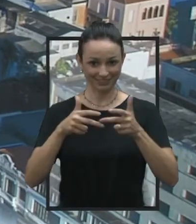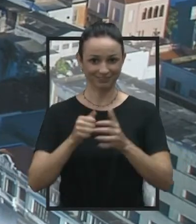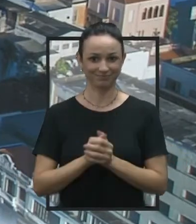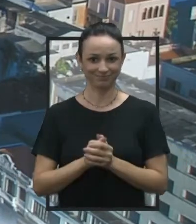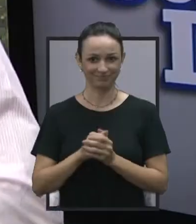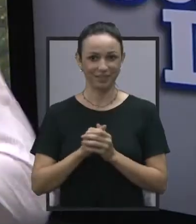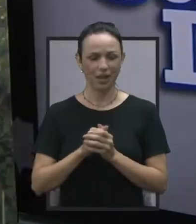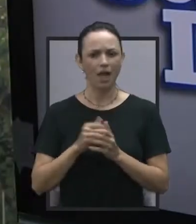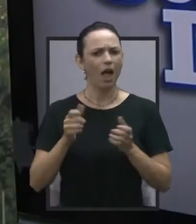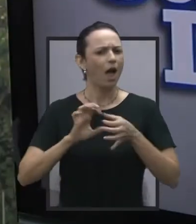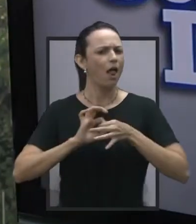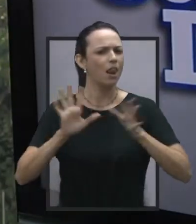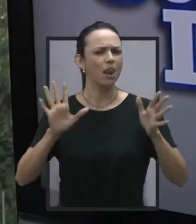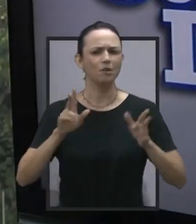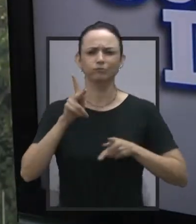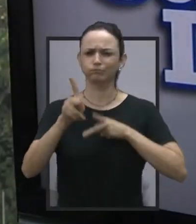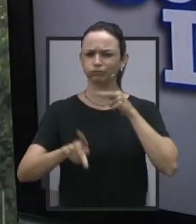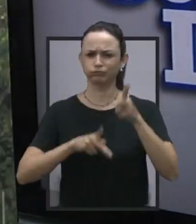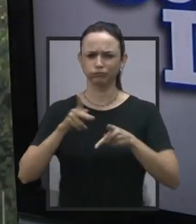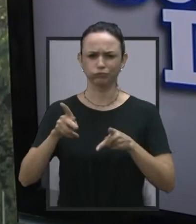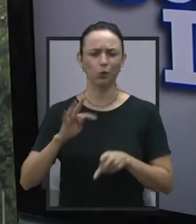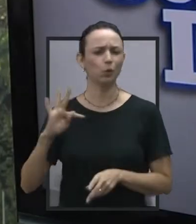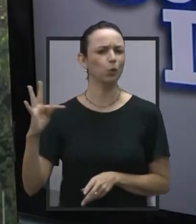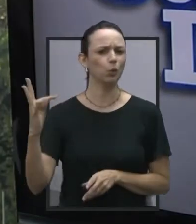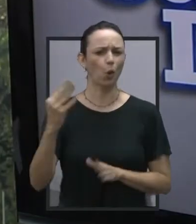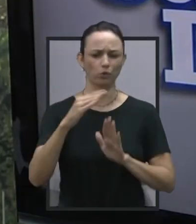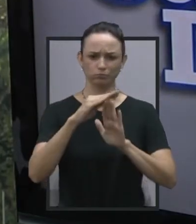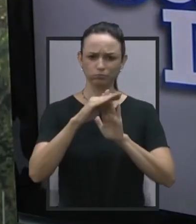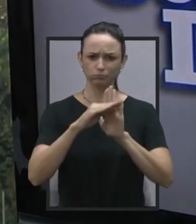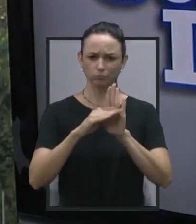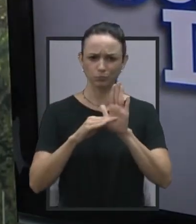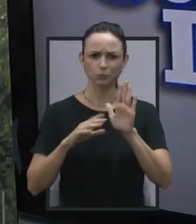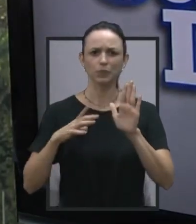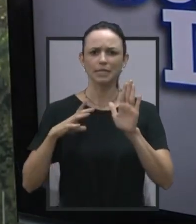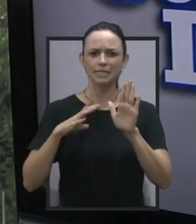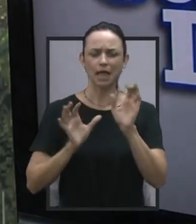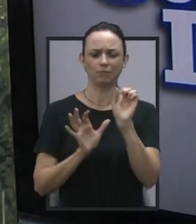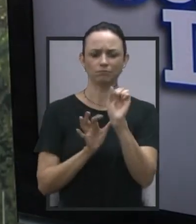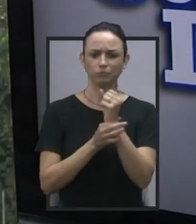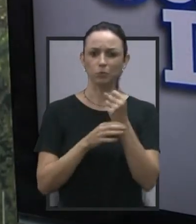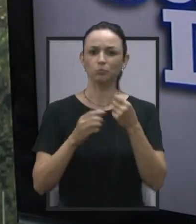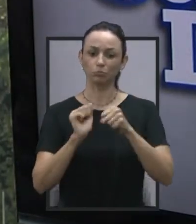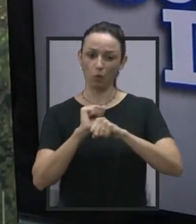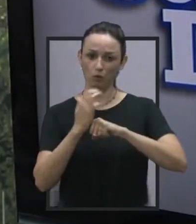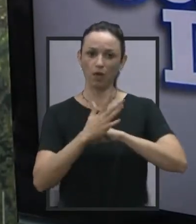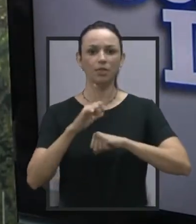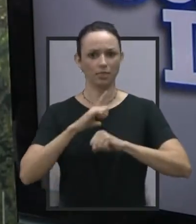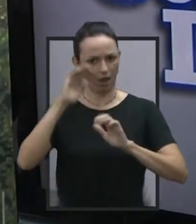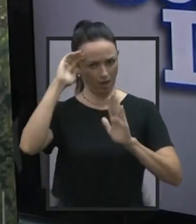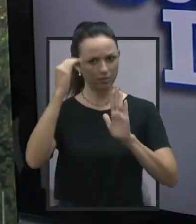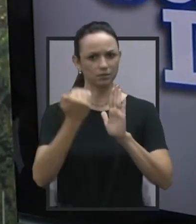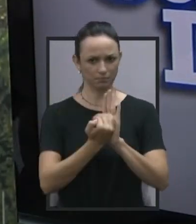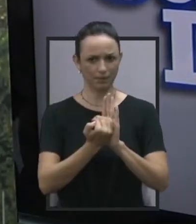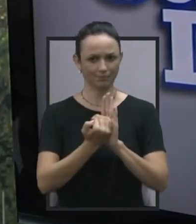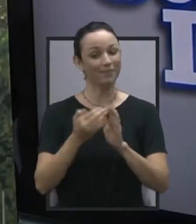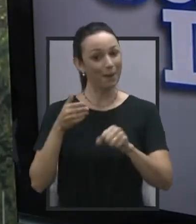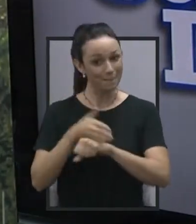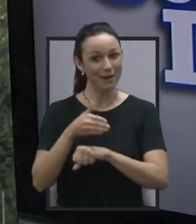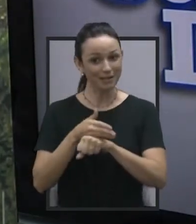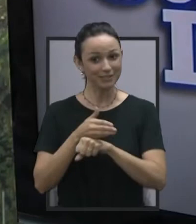da Câmara. O evento é aberto ao público e todos os protocolos de segurança contra a Covid serão